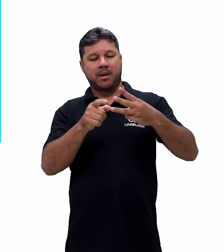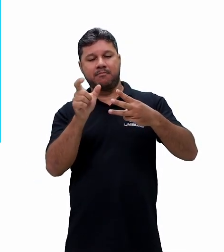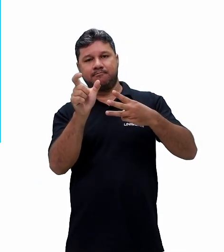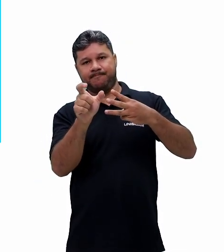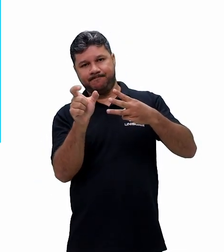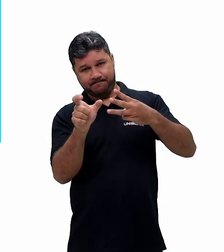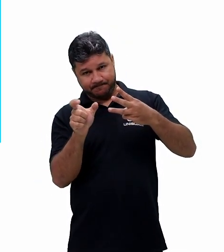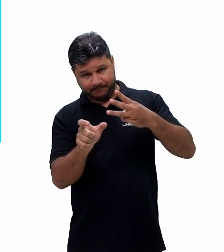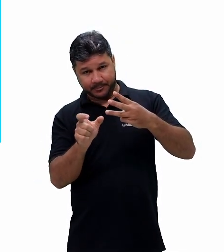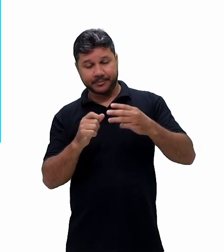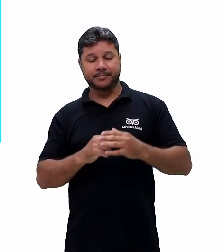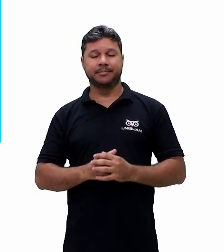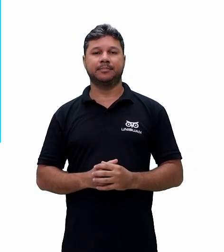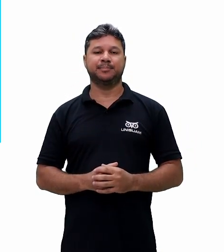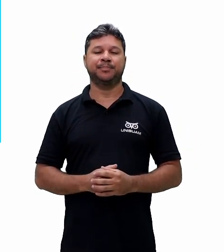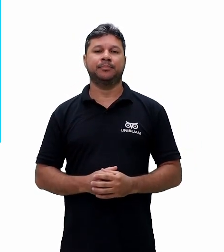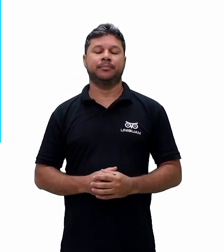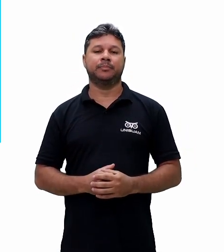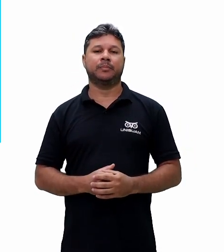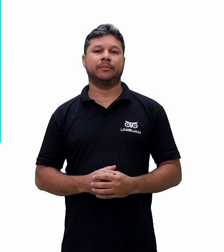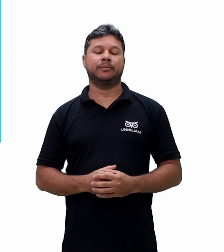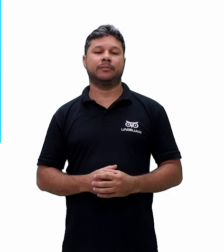destas três variáveis.